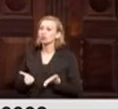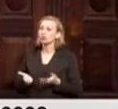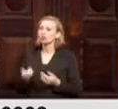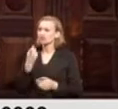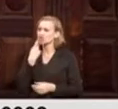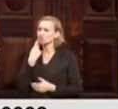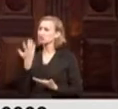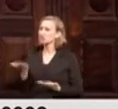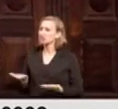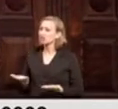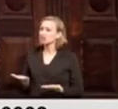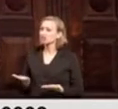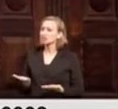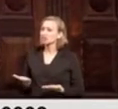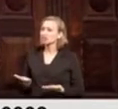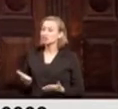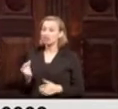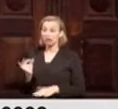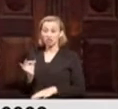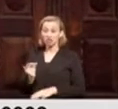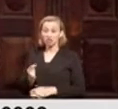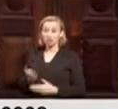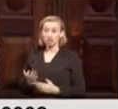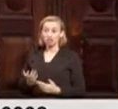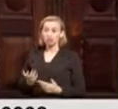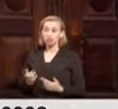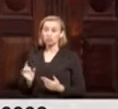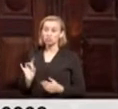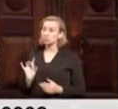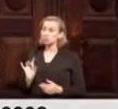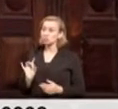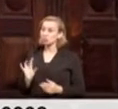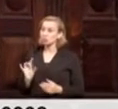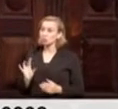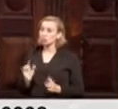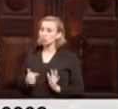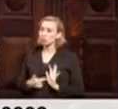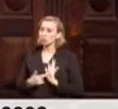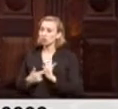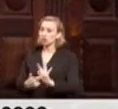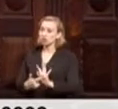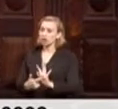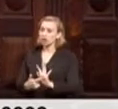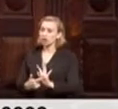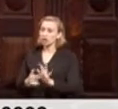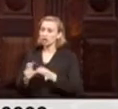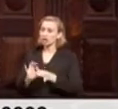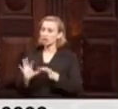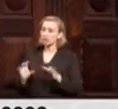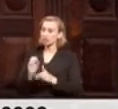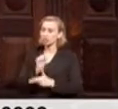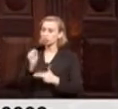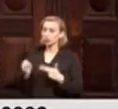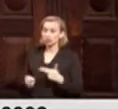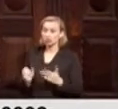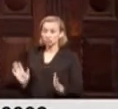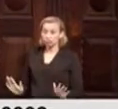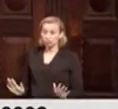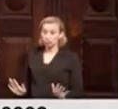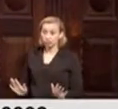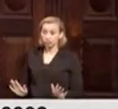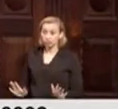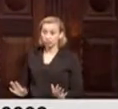sexta-feira, é exatamente garantir a independência do poder, pelo menos até que o Supremo entenda